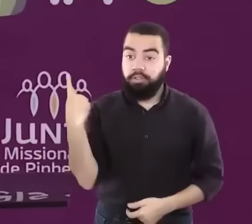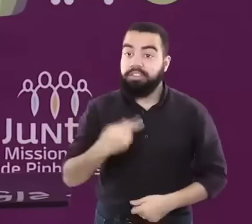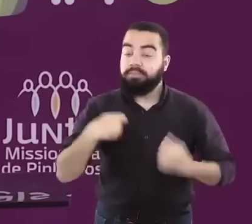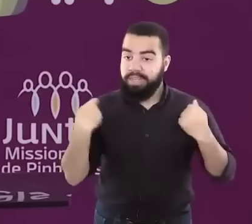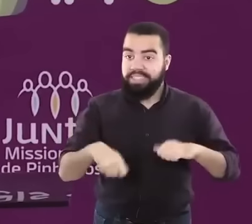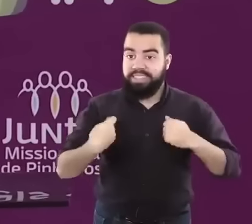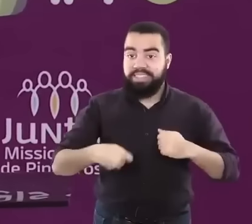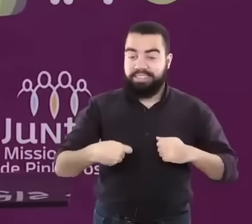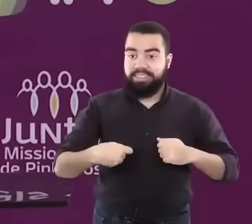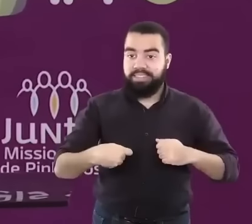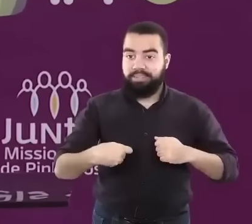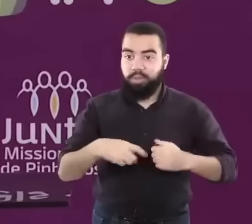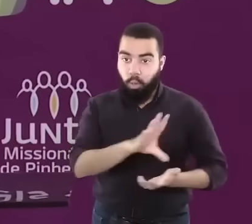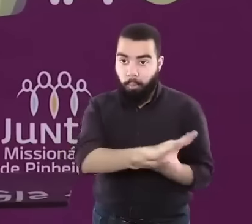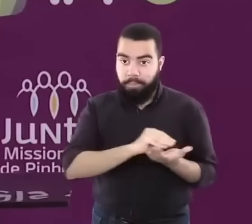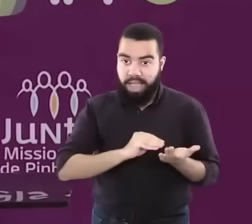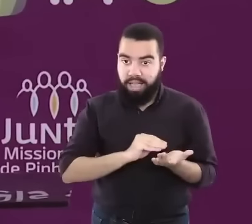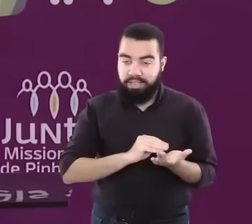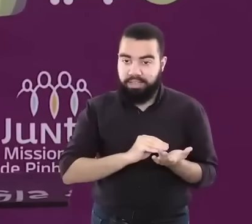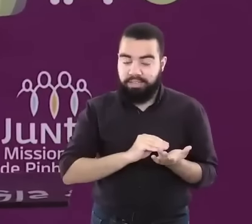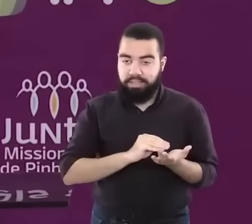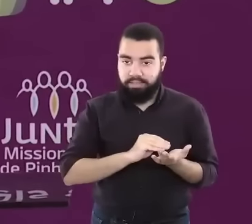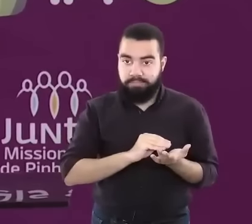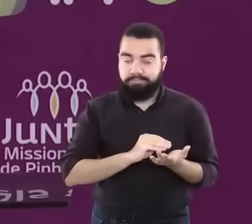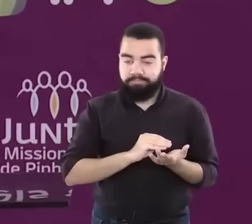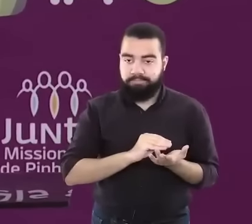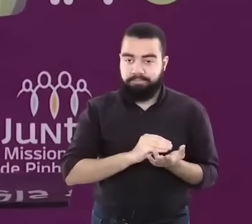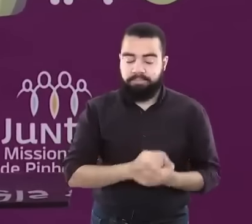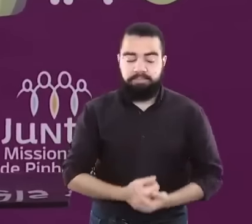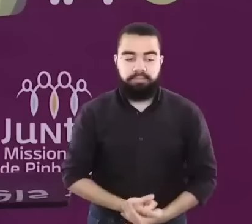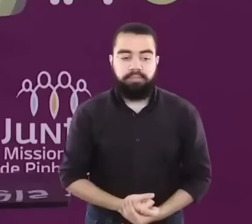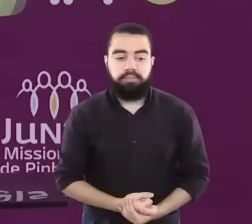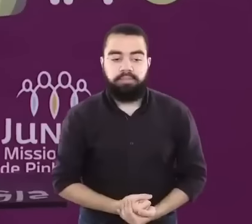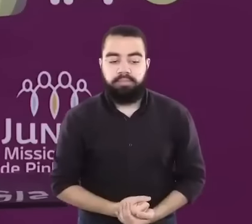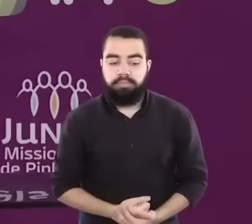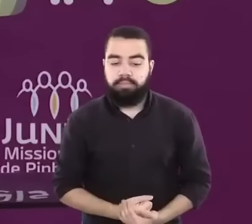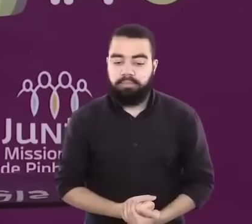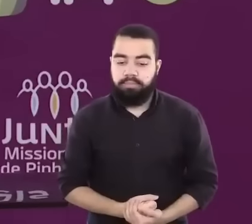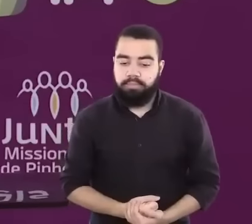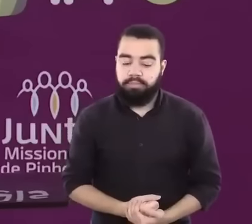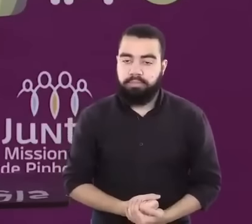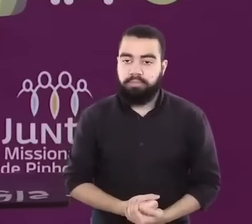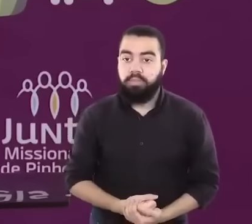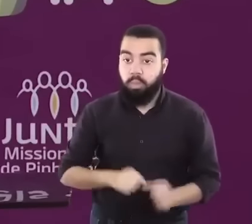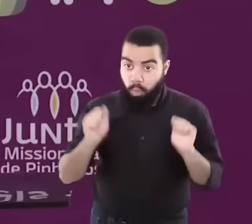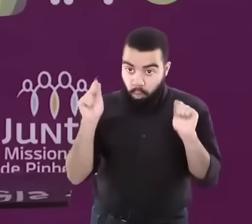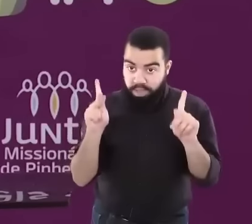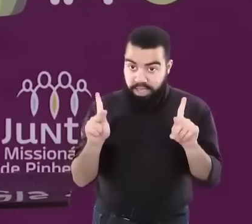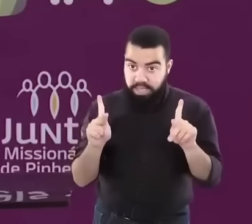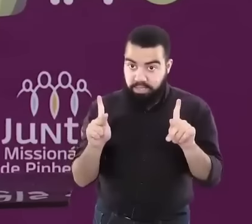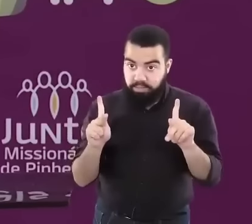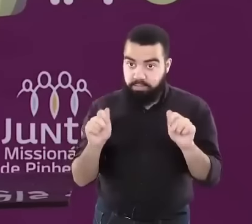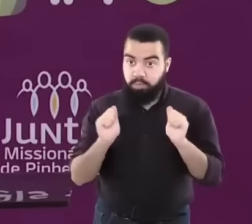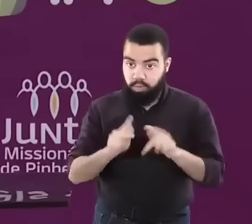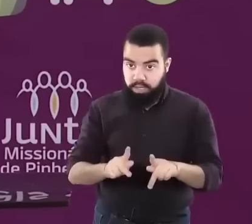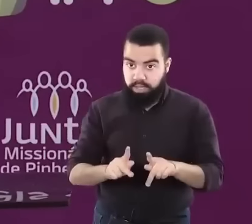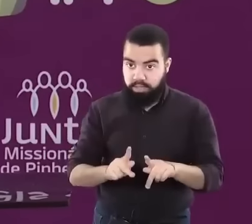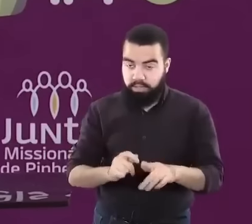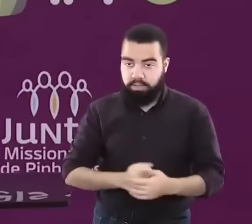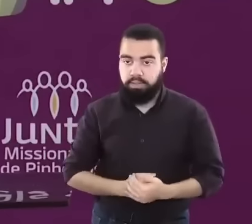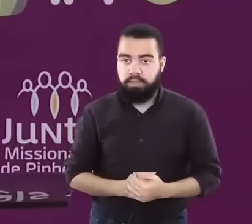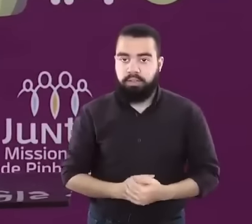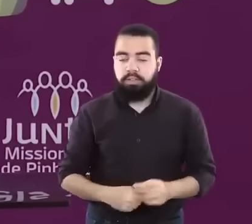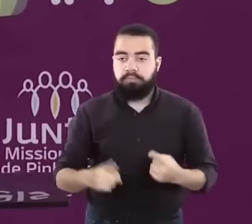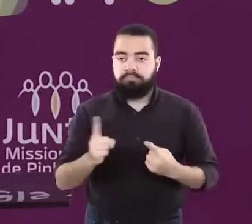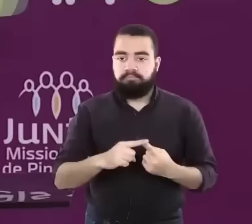devemos tomar para enfrentar esse problema tá certo não te